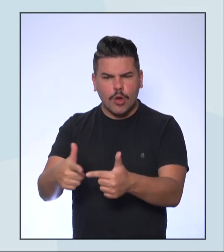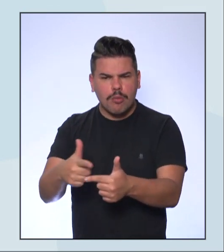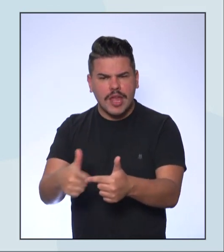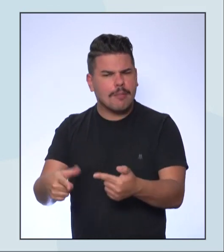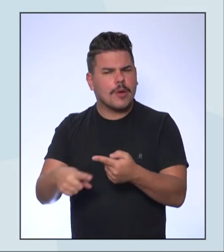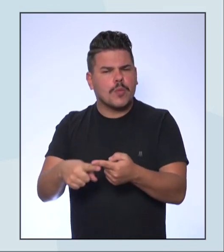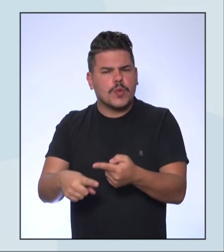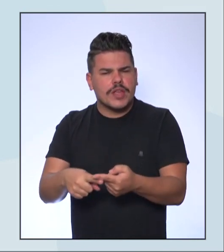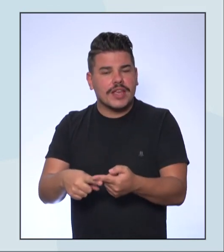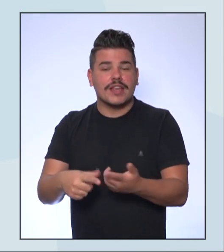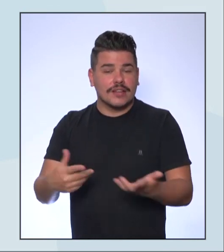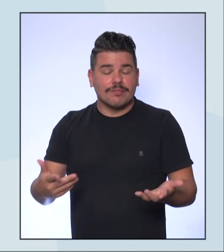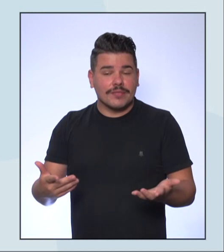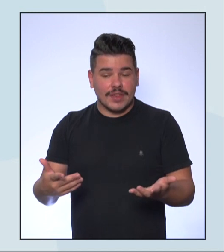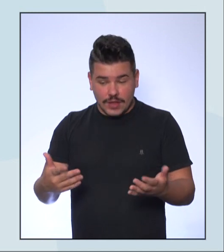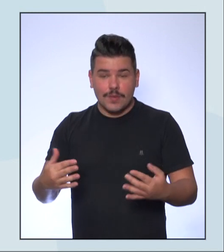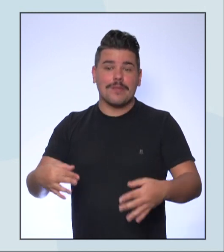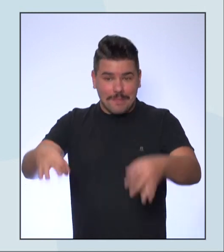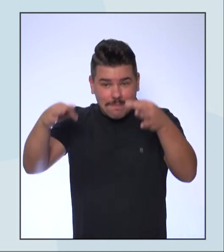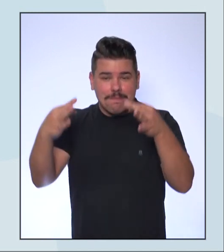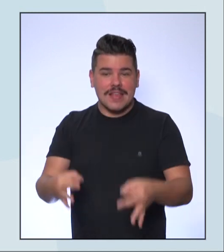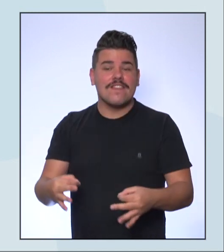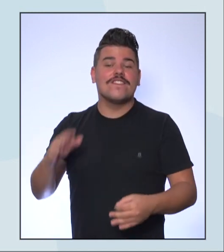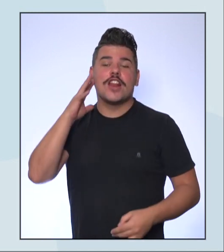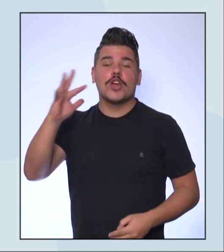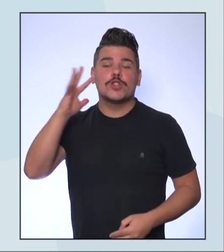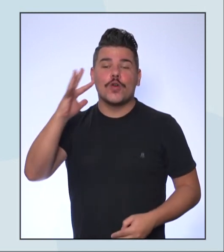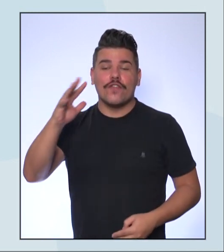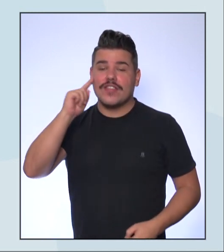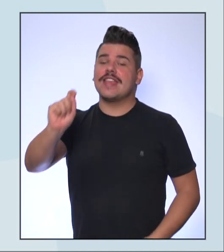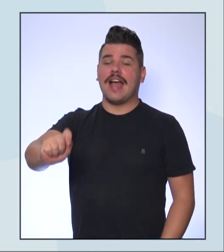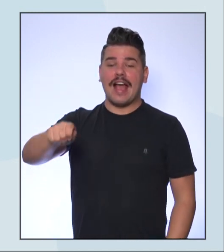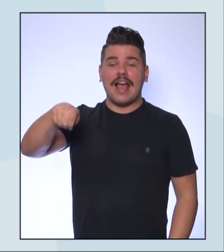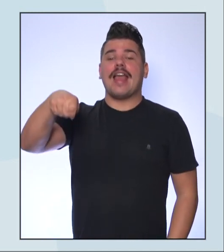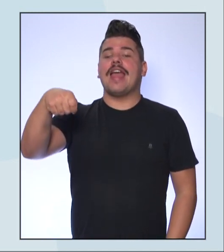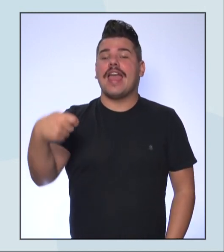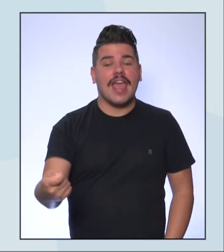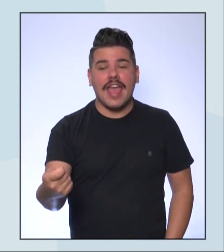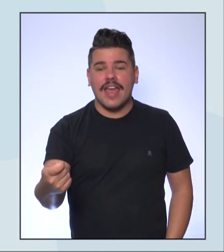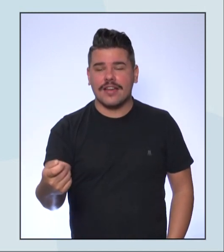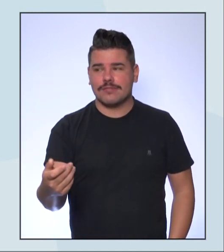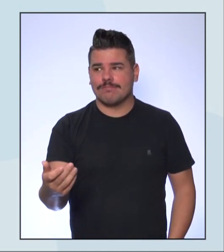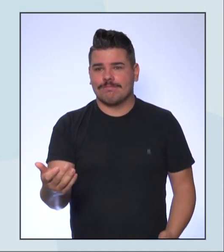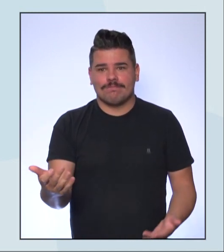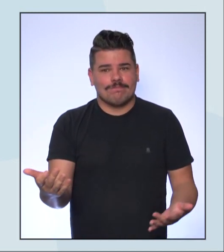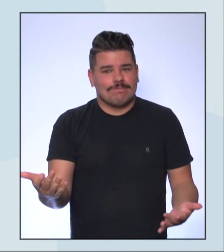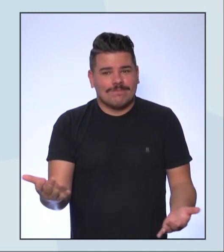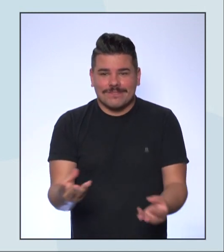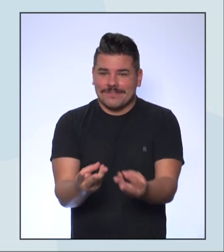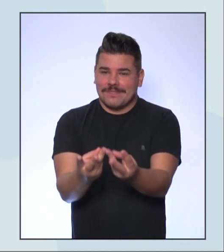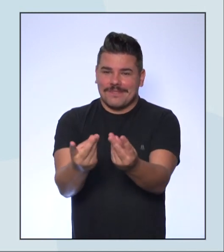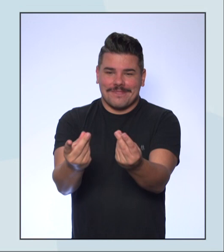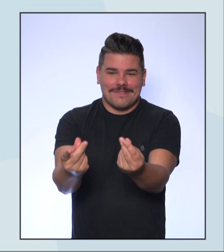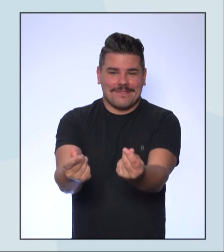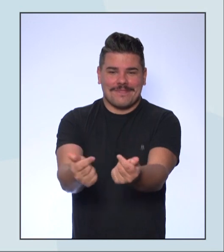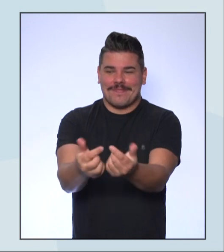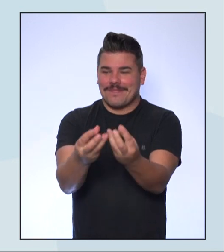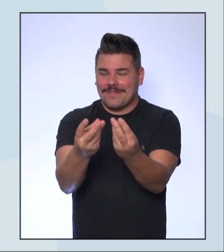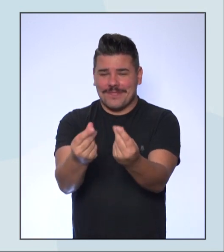como dizer o que é filosofia. O que é filosofia, né? Nós vamos ter